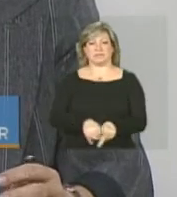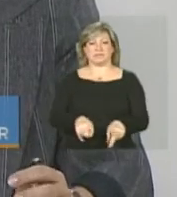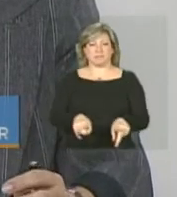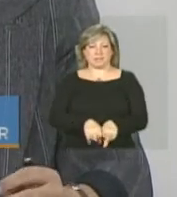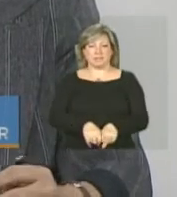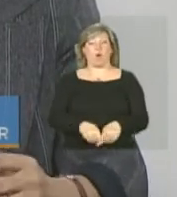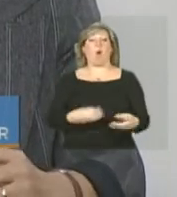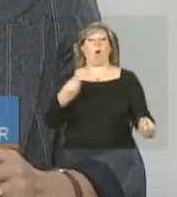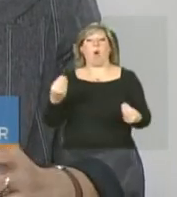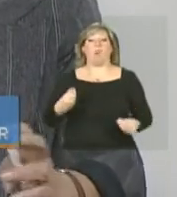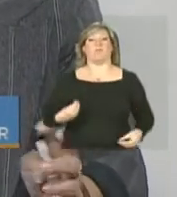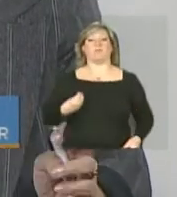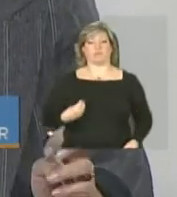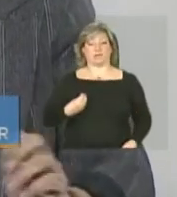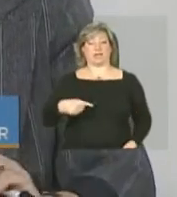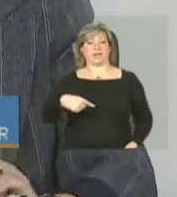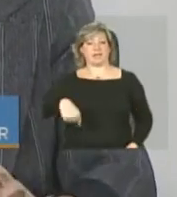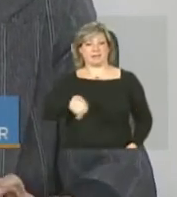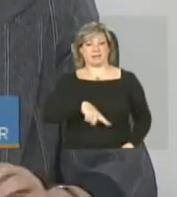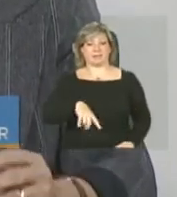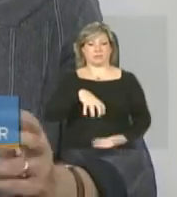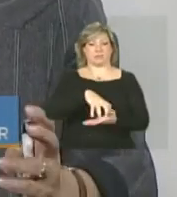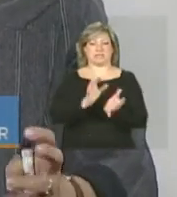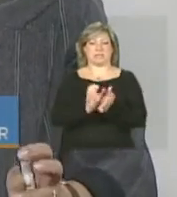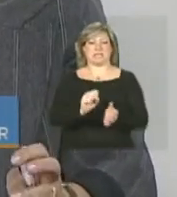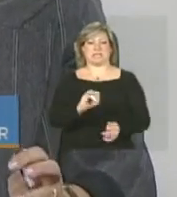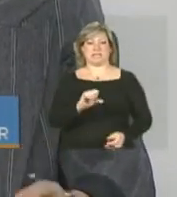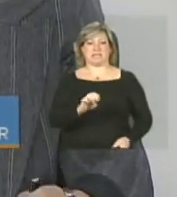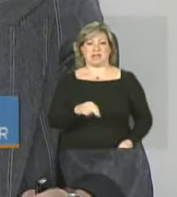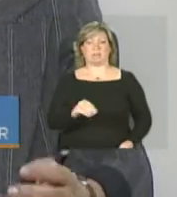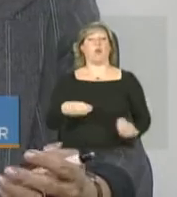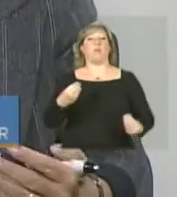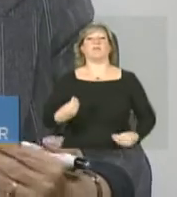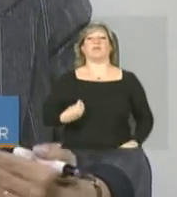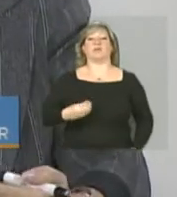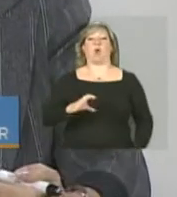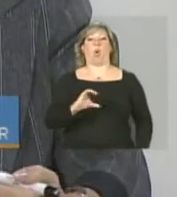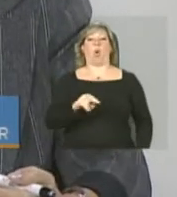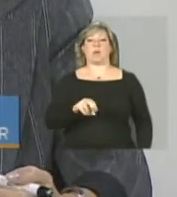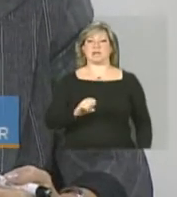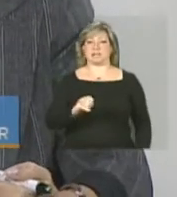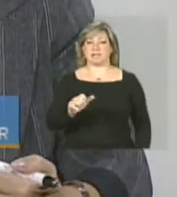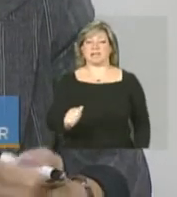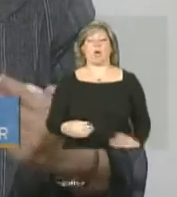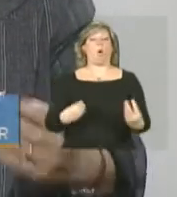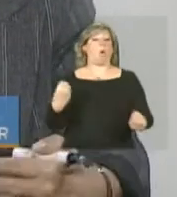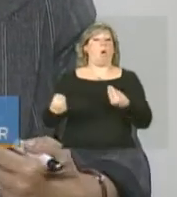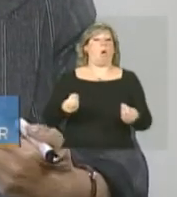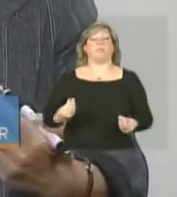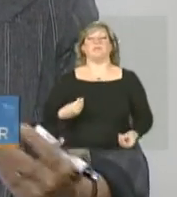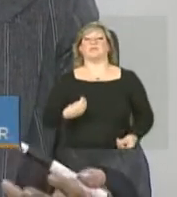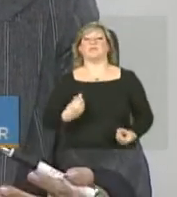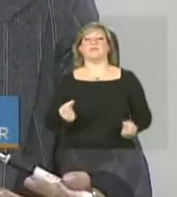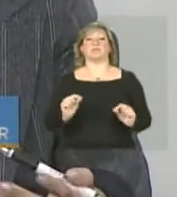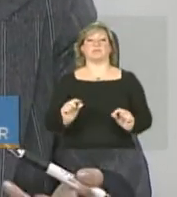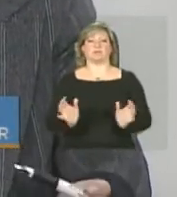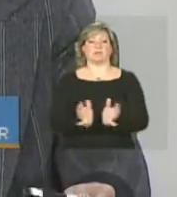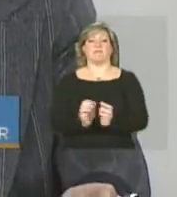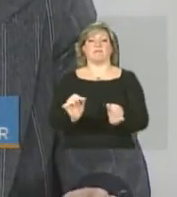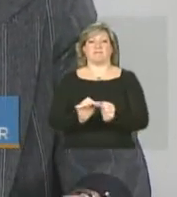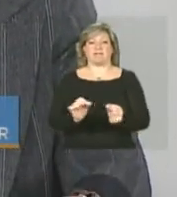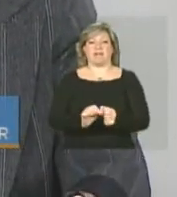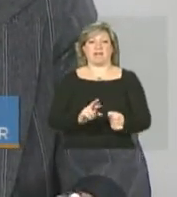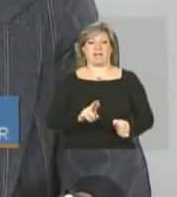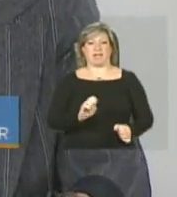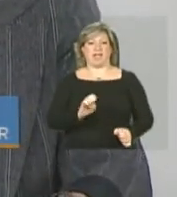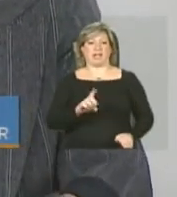como funcionam essas instâncias do sistema, como funciona o CONSEA, que, como já bem disse a Maia, foi reeditado, né, a